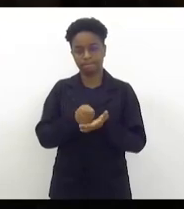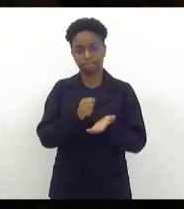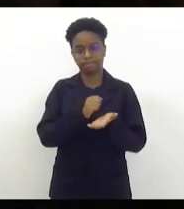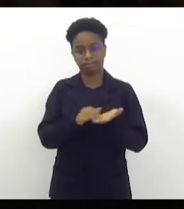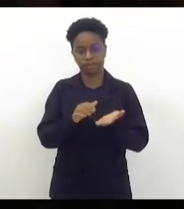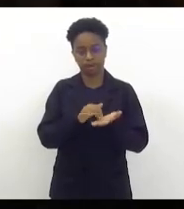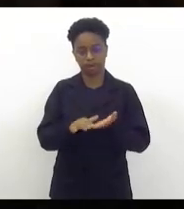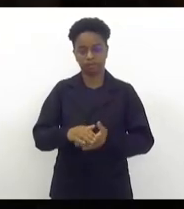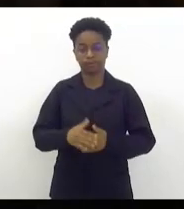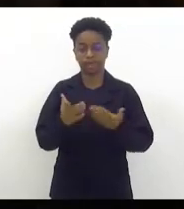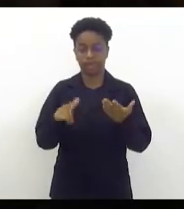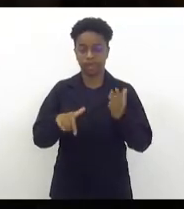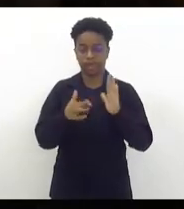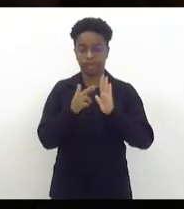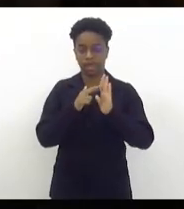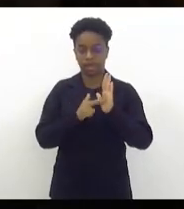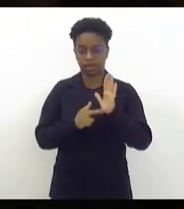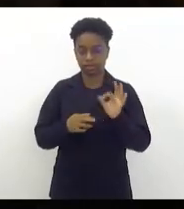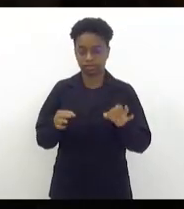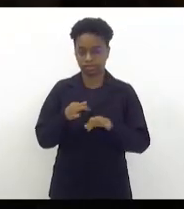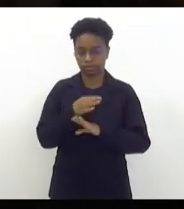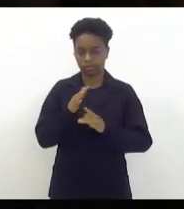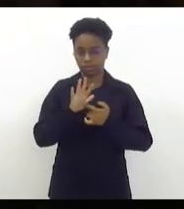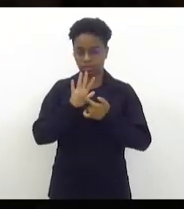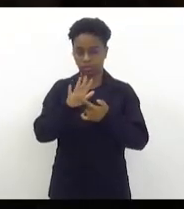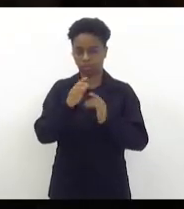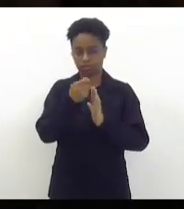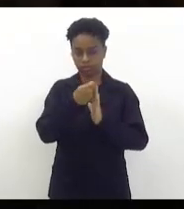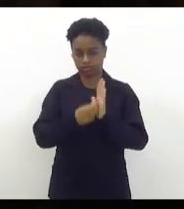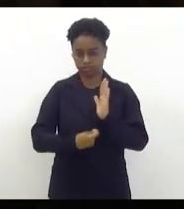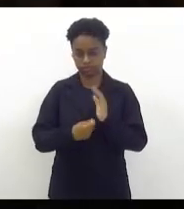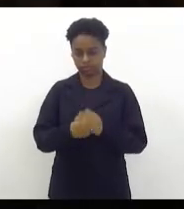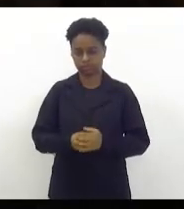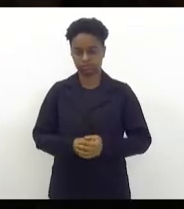regra expressa, textual. Bom,